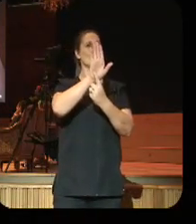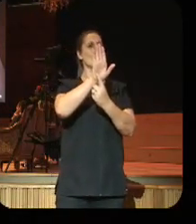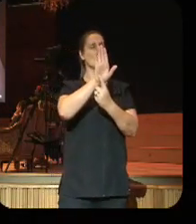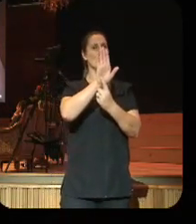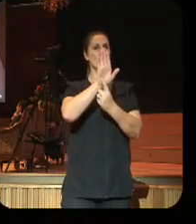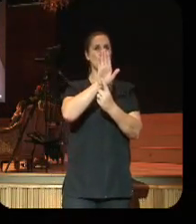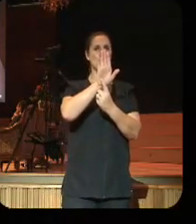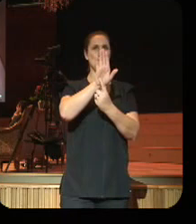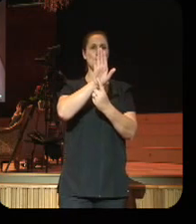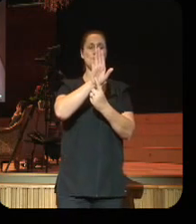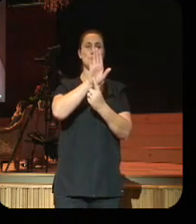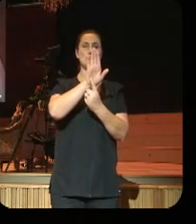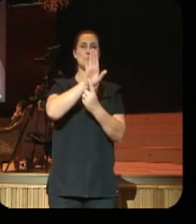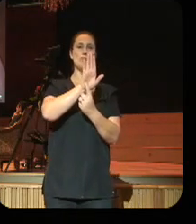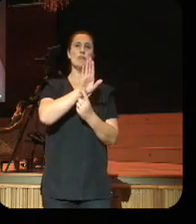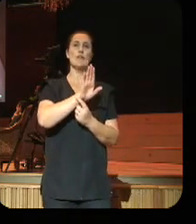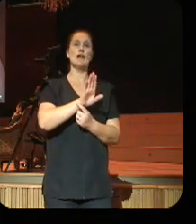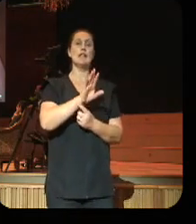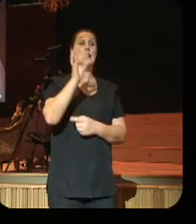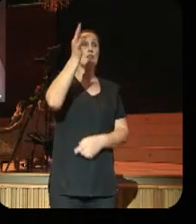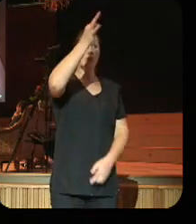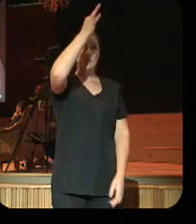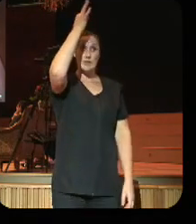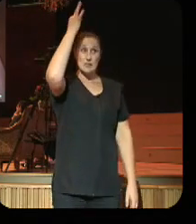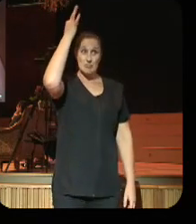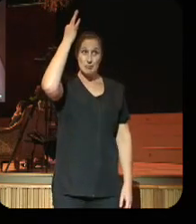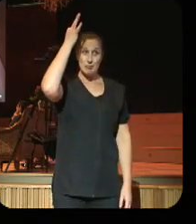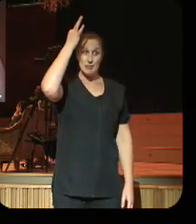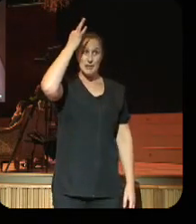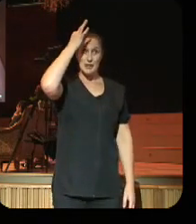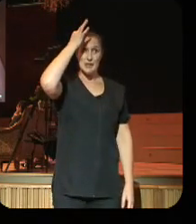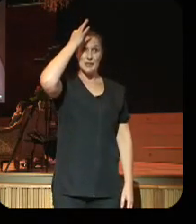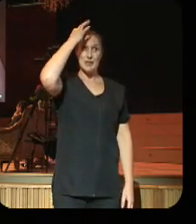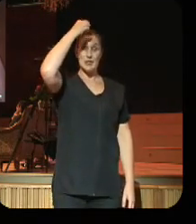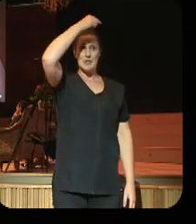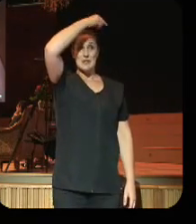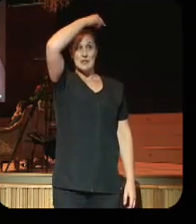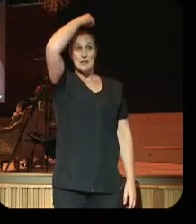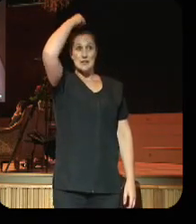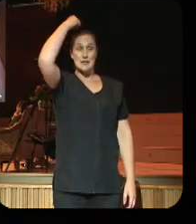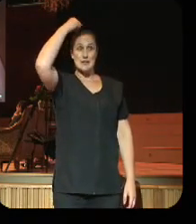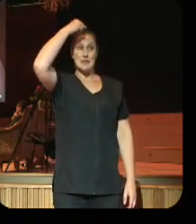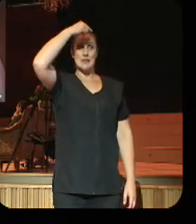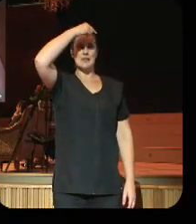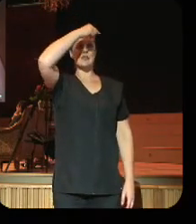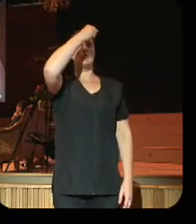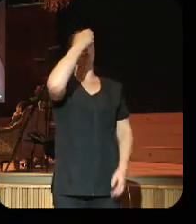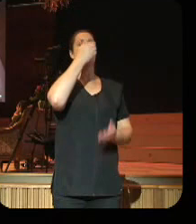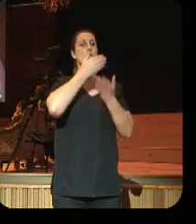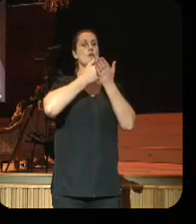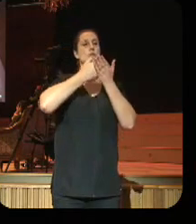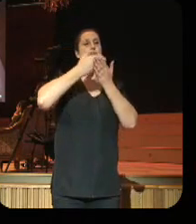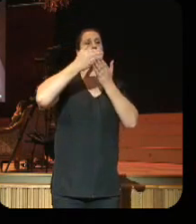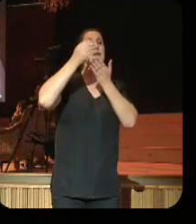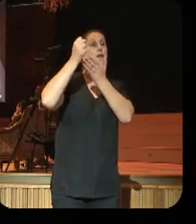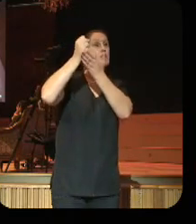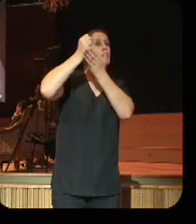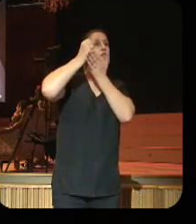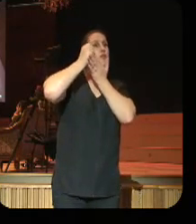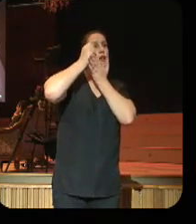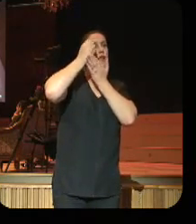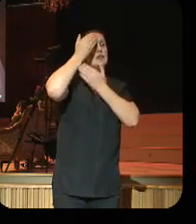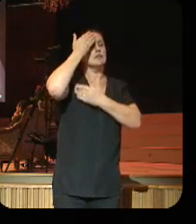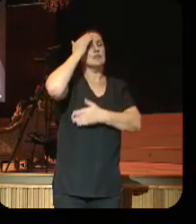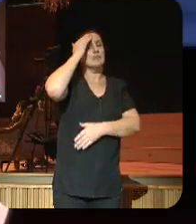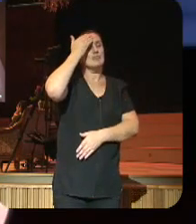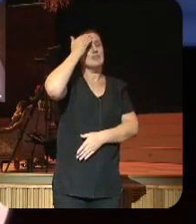especial para a gente entender, o Espírito Santo ilumina a nossa mente para a gente começar a entender, exceto aquelas